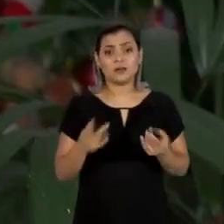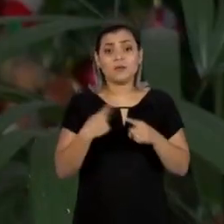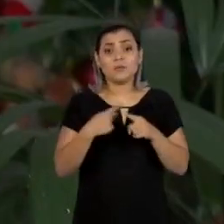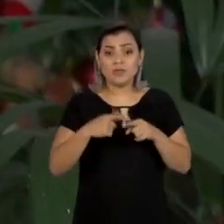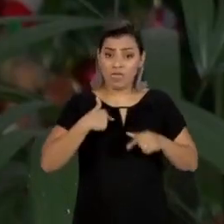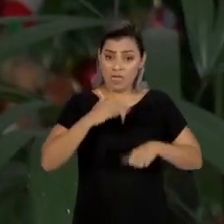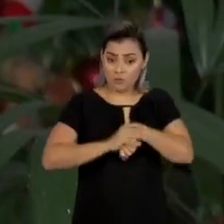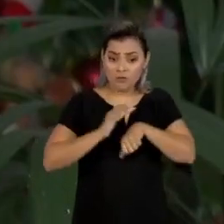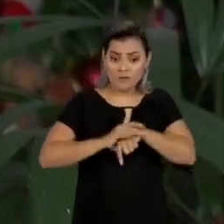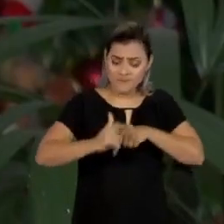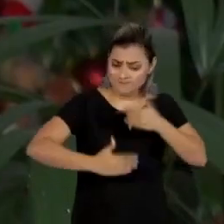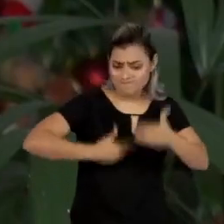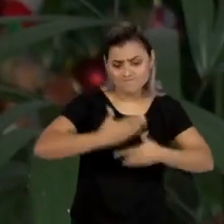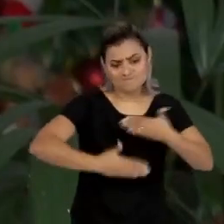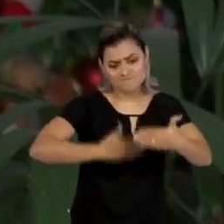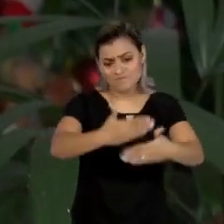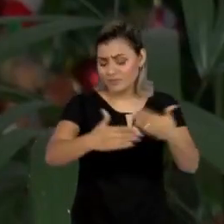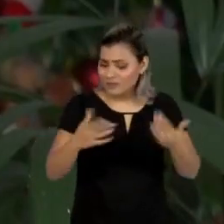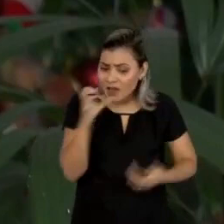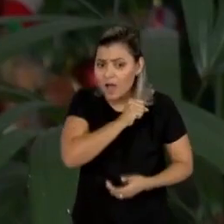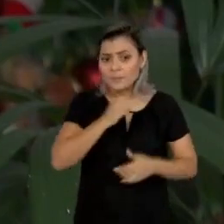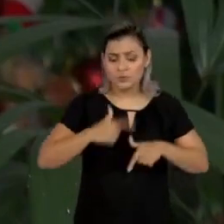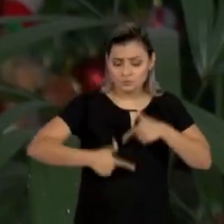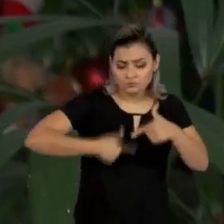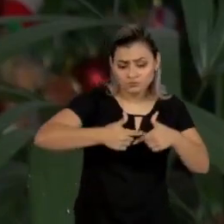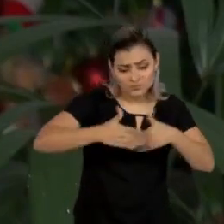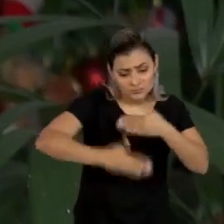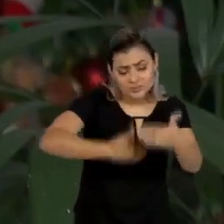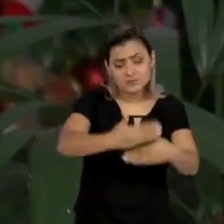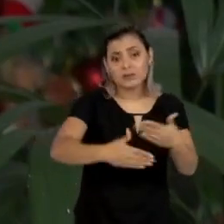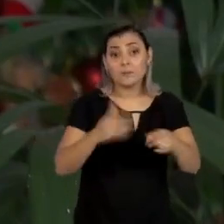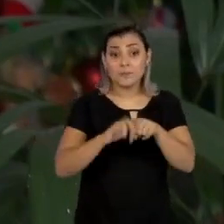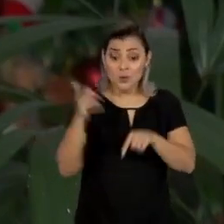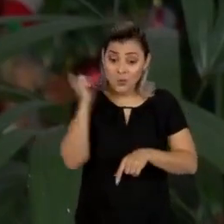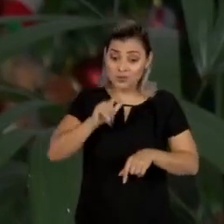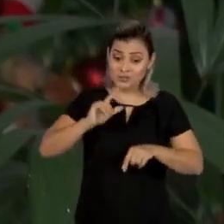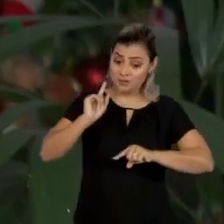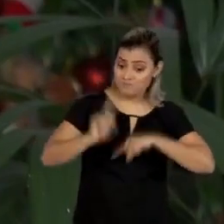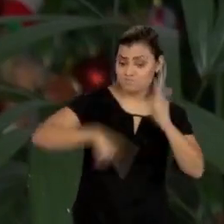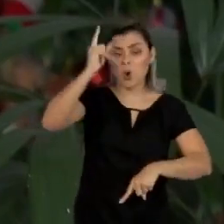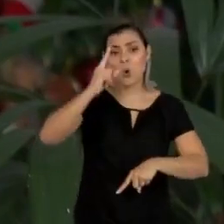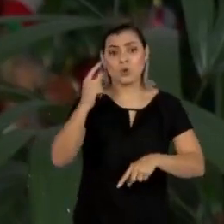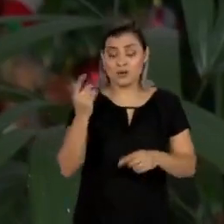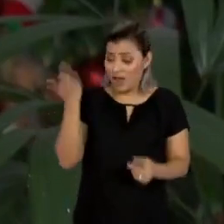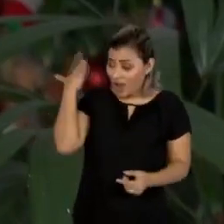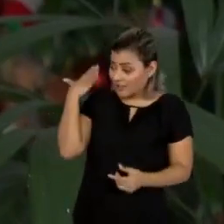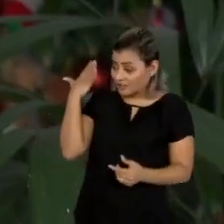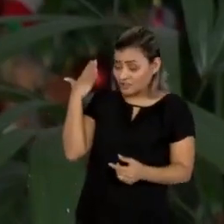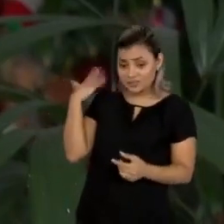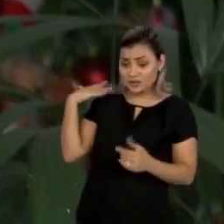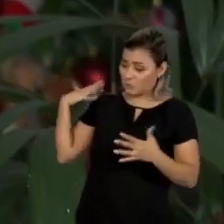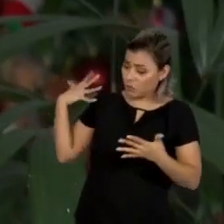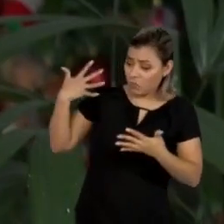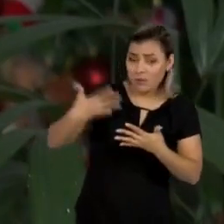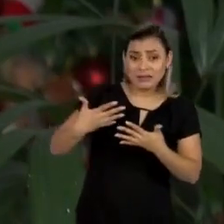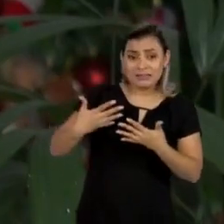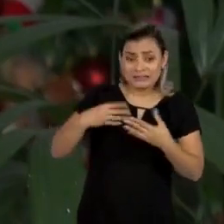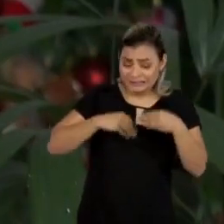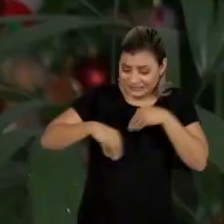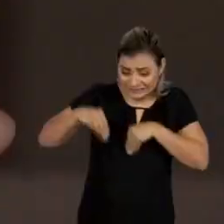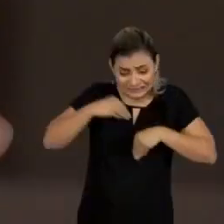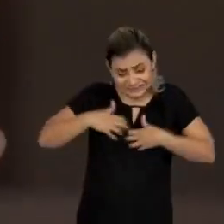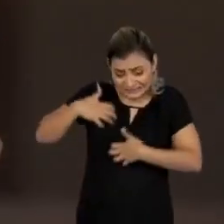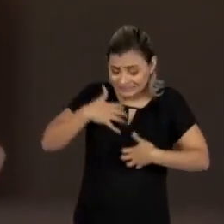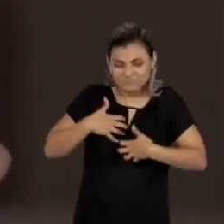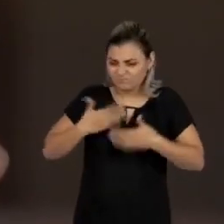os passos, rapidamente, para recuperar o que eu era antes de me tornar alguém que só estava existindo na